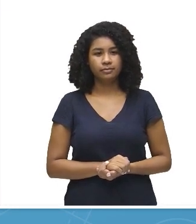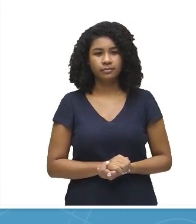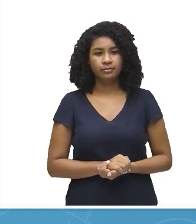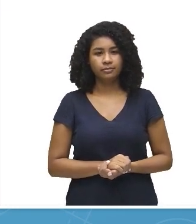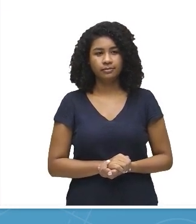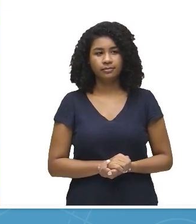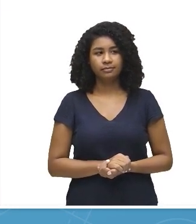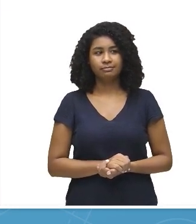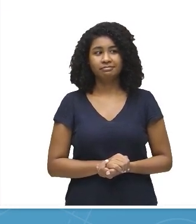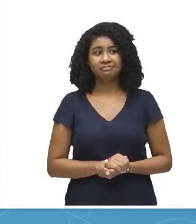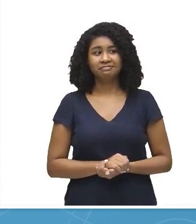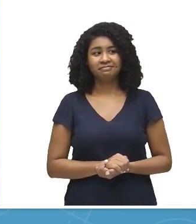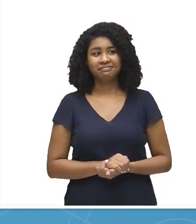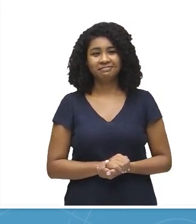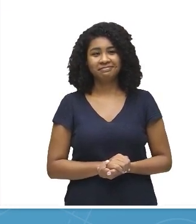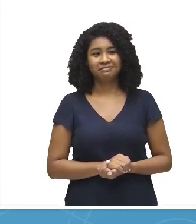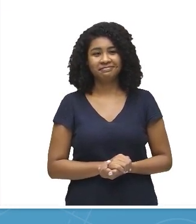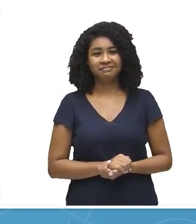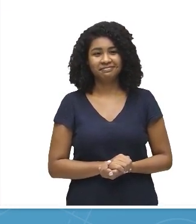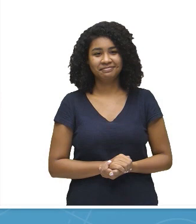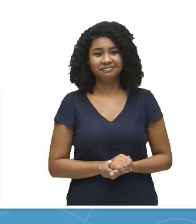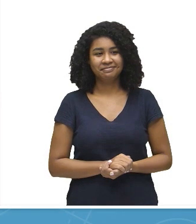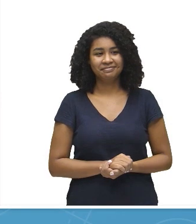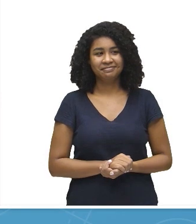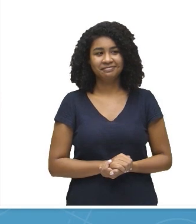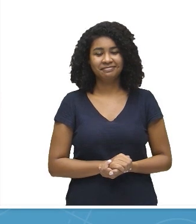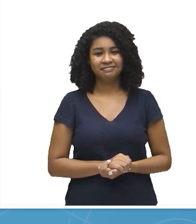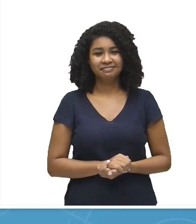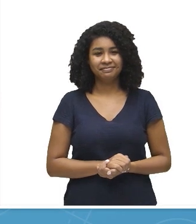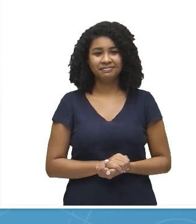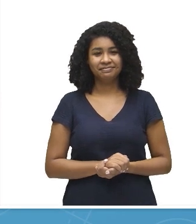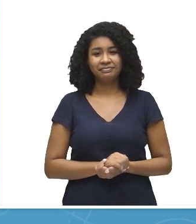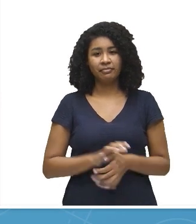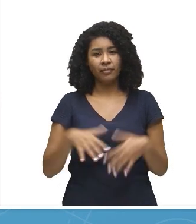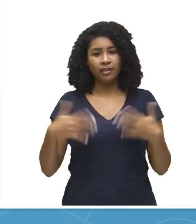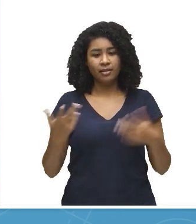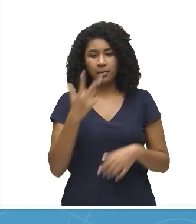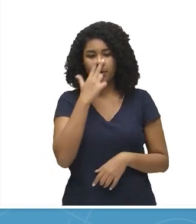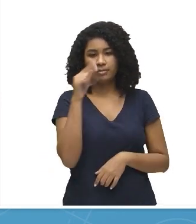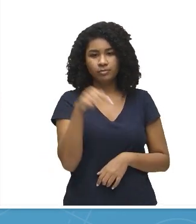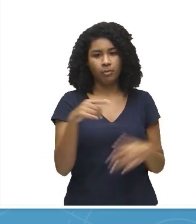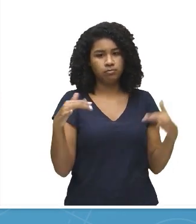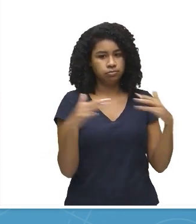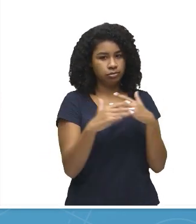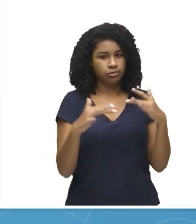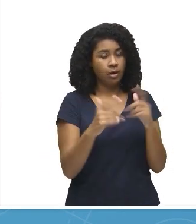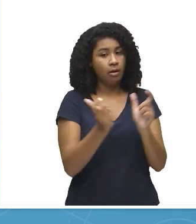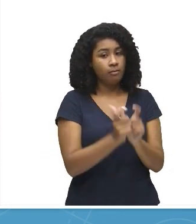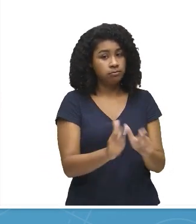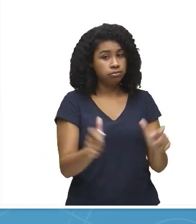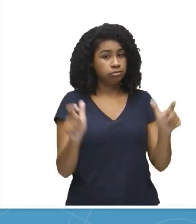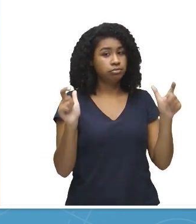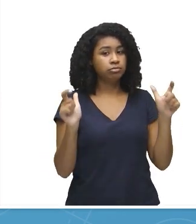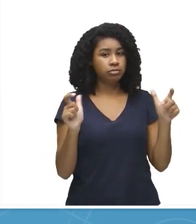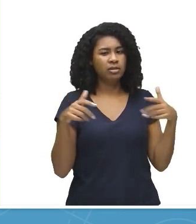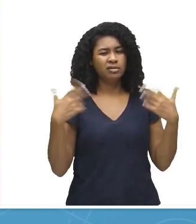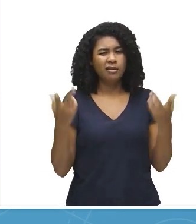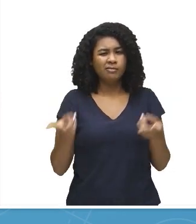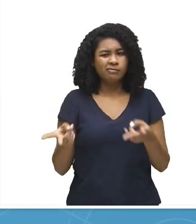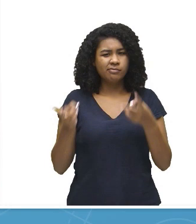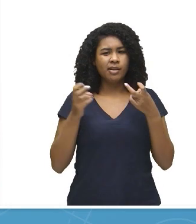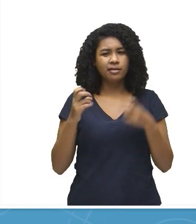zona urbana. Então, há um crescimento da população e aí o que a gente observa? A gente já vê esse processo